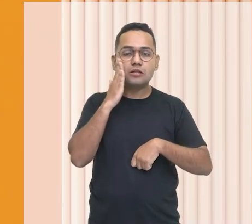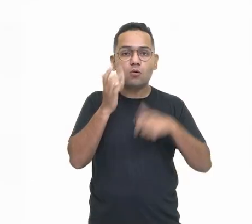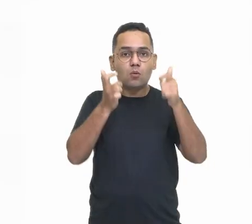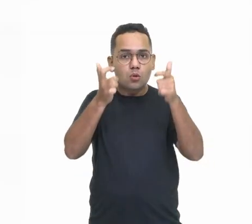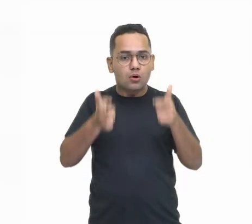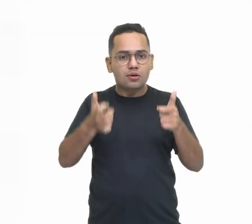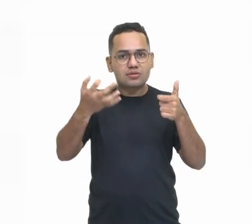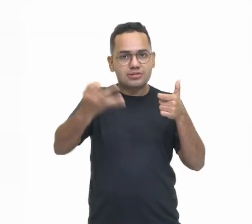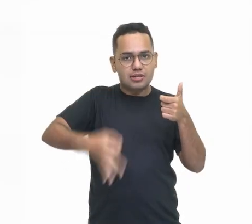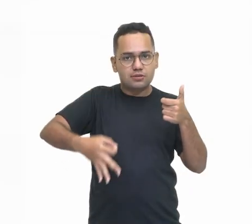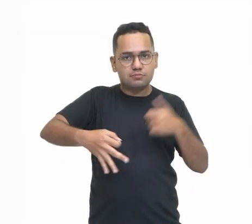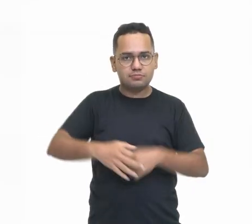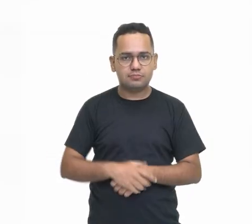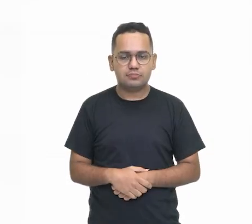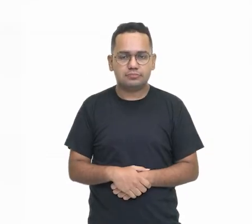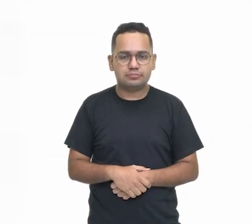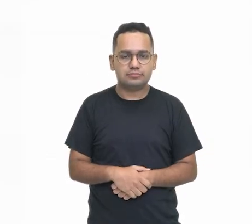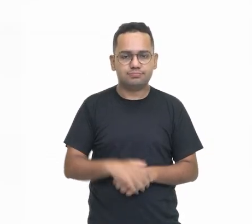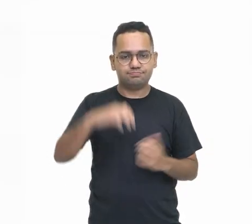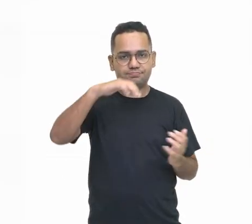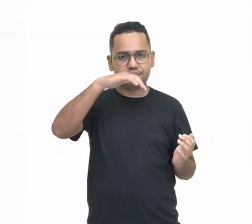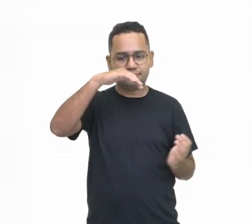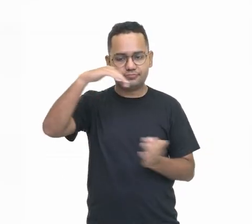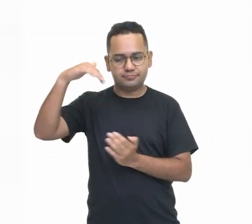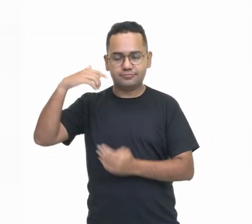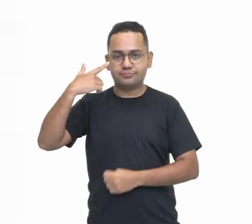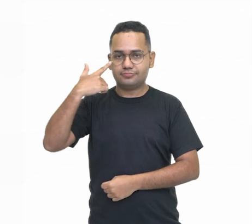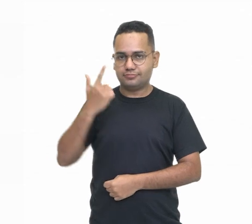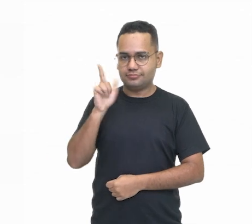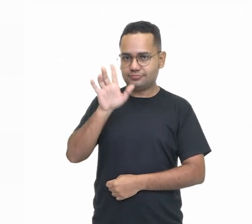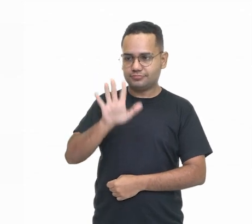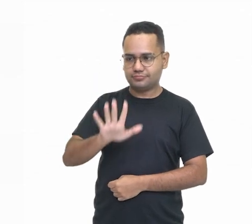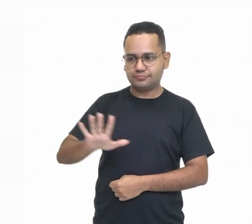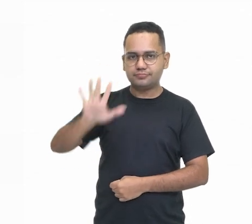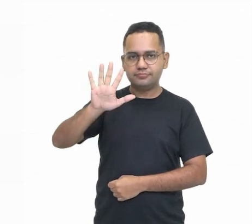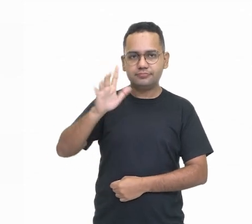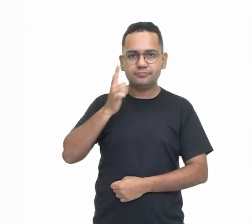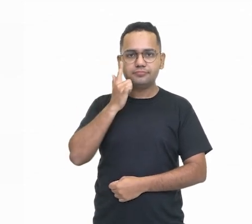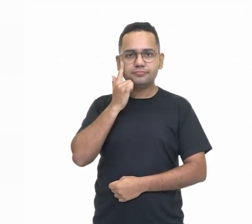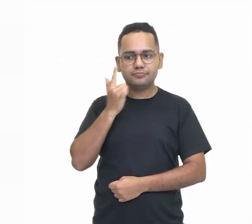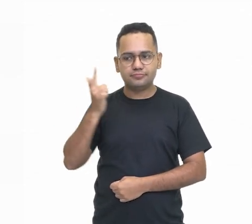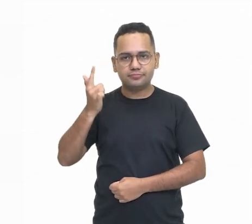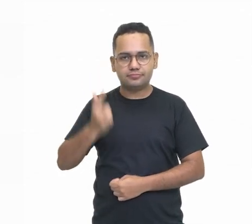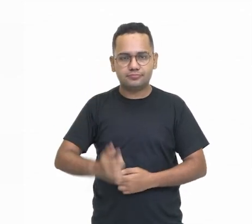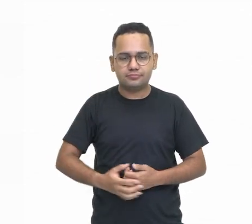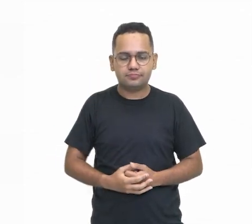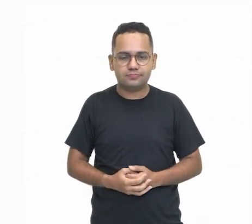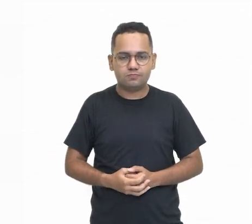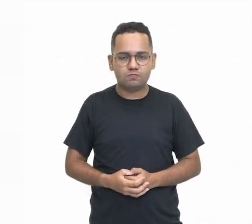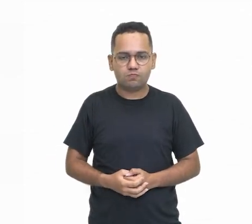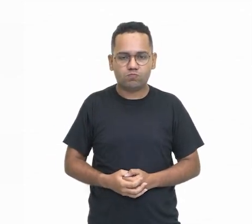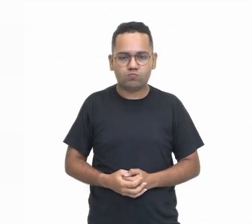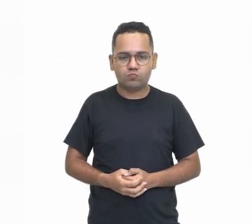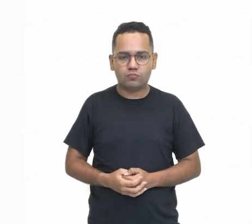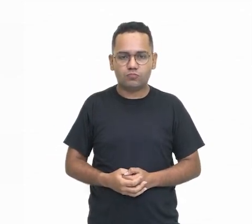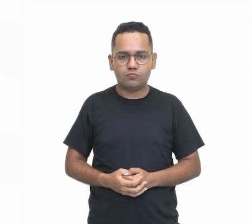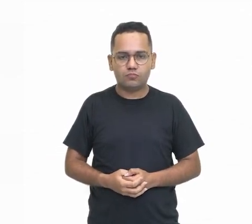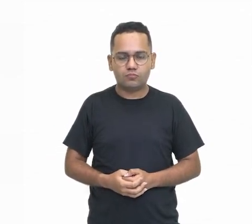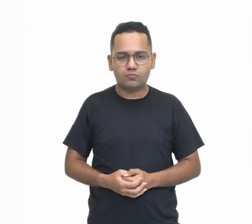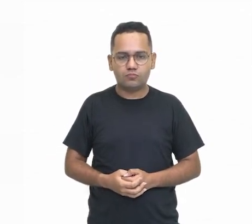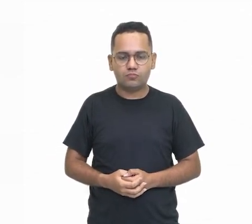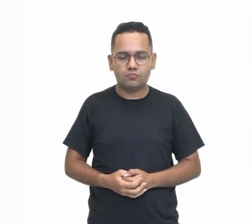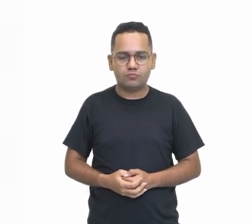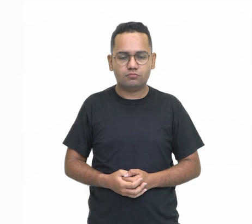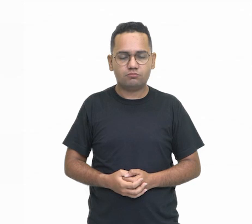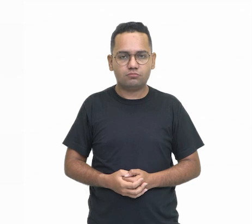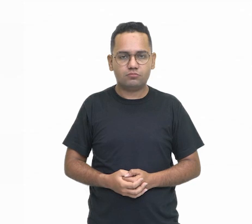verificada aqui no nosso mapa, Aqui temos um mapa que traz, a conexão, como